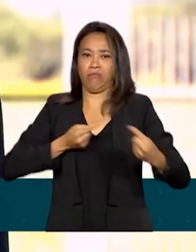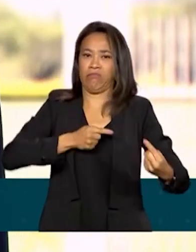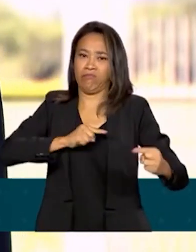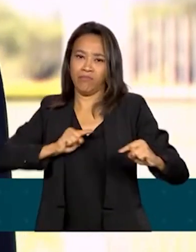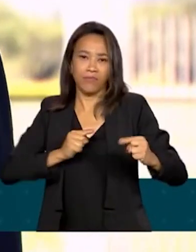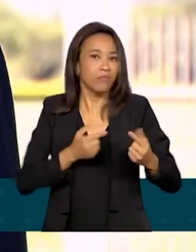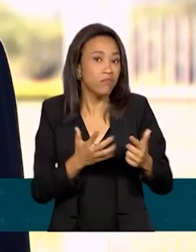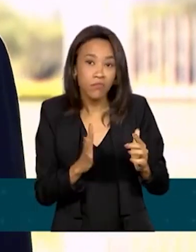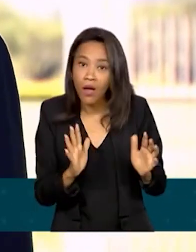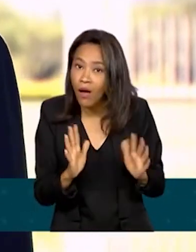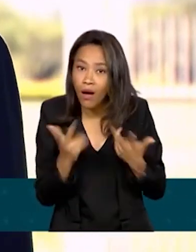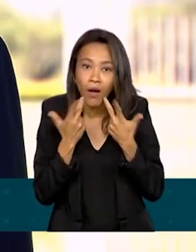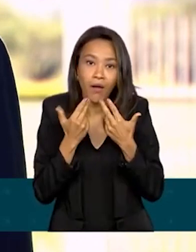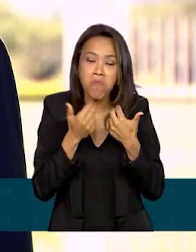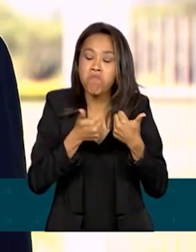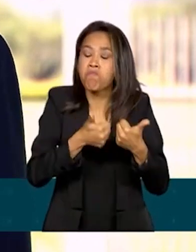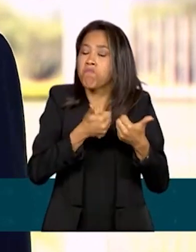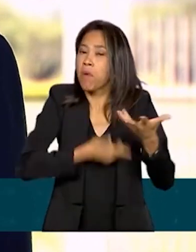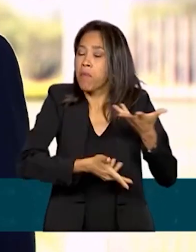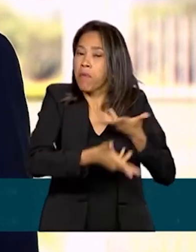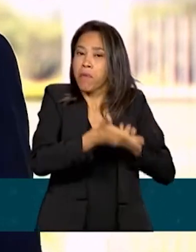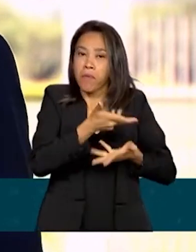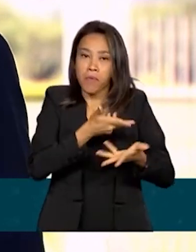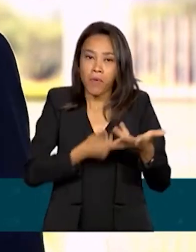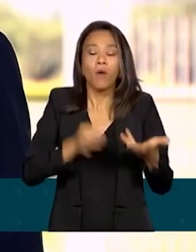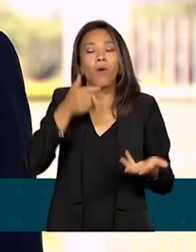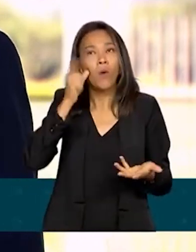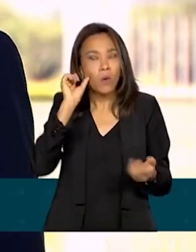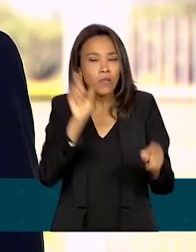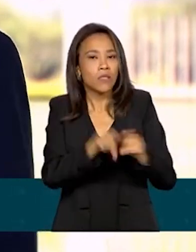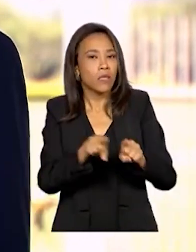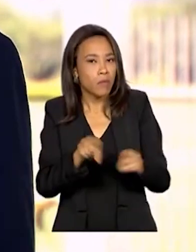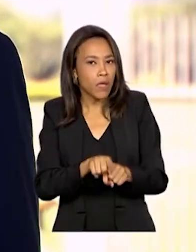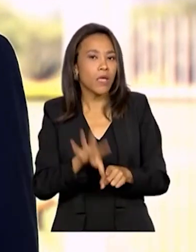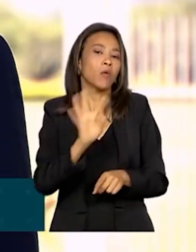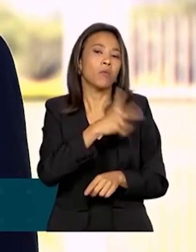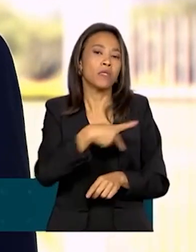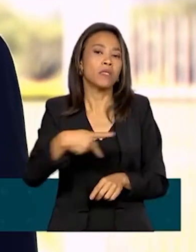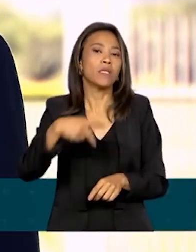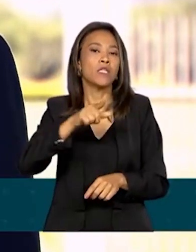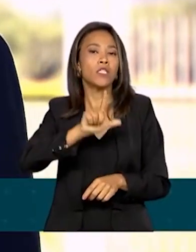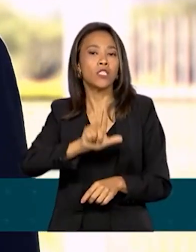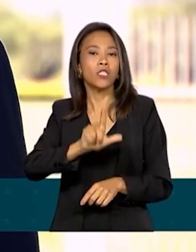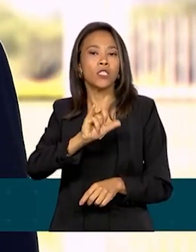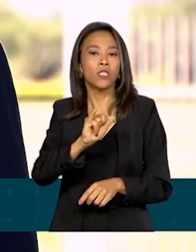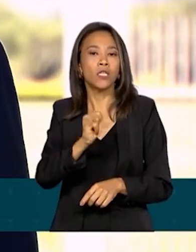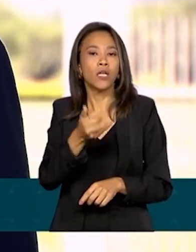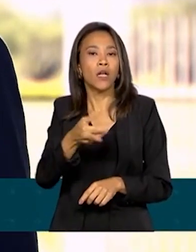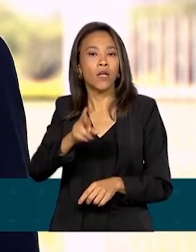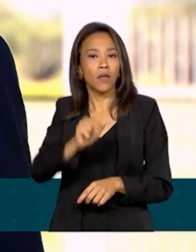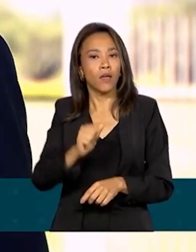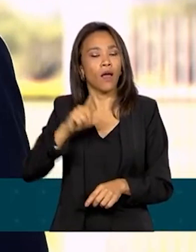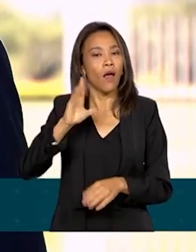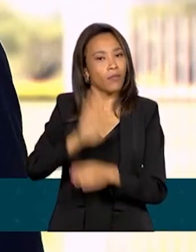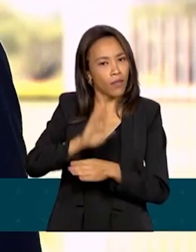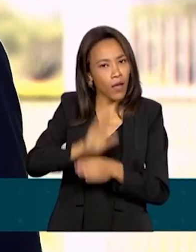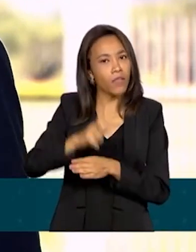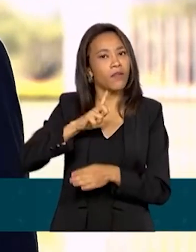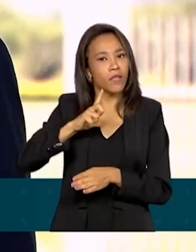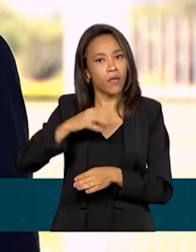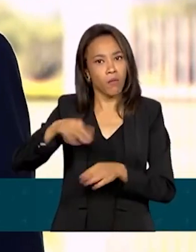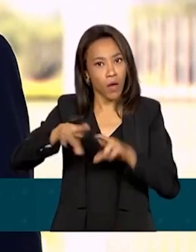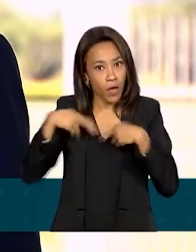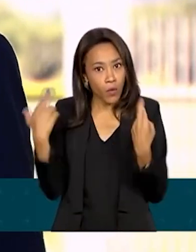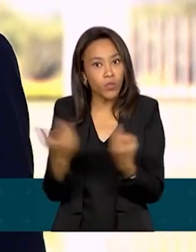presidente Lira ao presidente Lula aqui. Ontem também, o presidente Lira deixou claro que hoje à tarde deve ter uma reunião com os líderes da